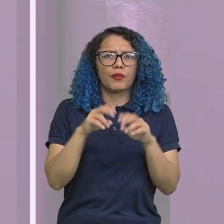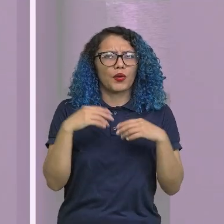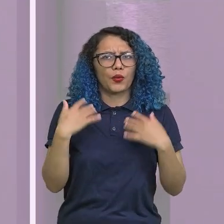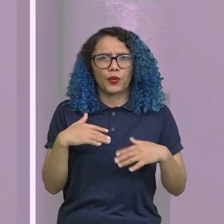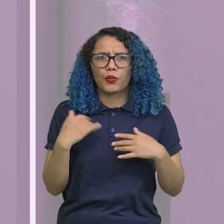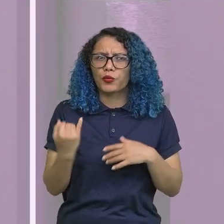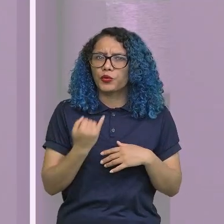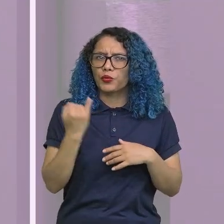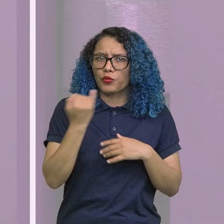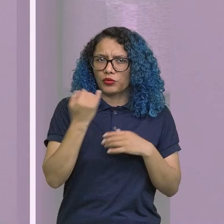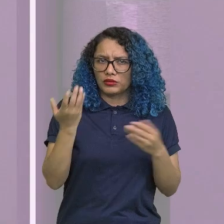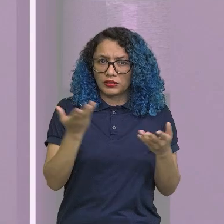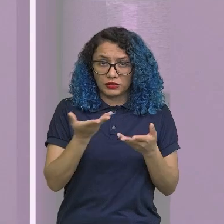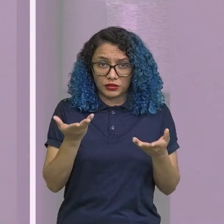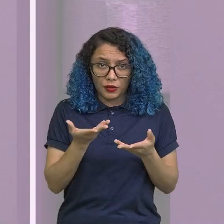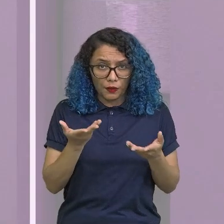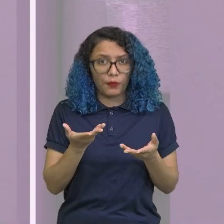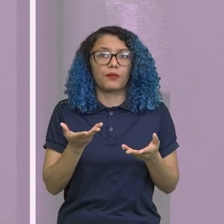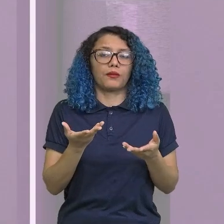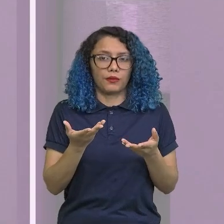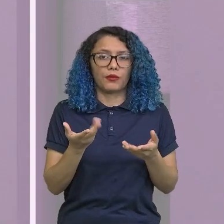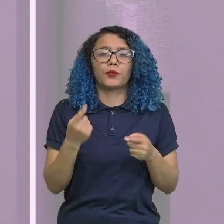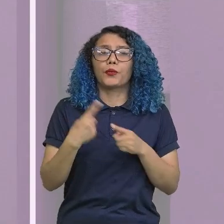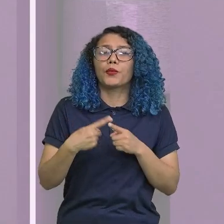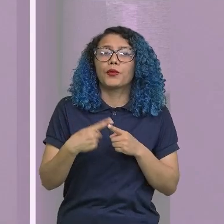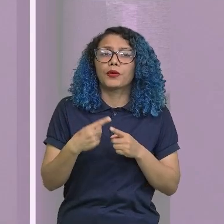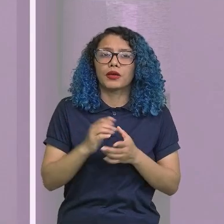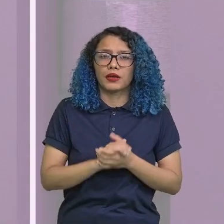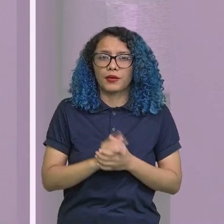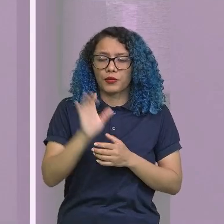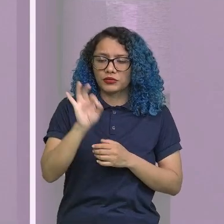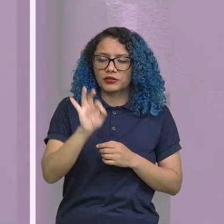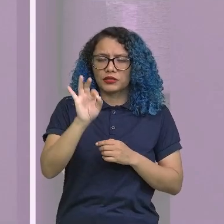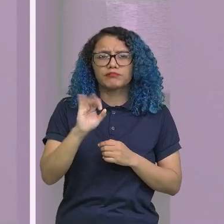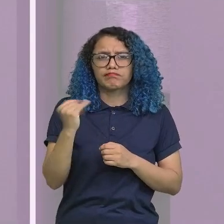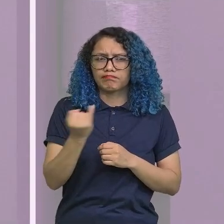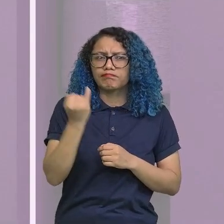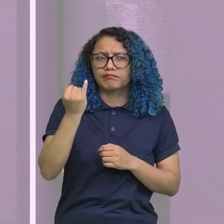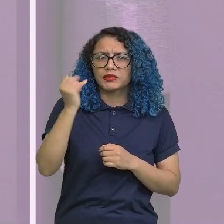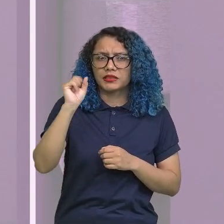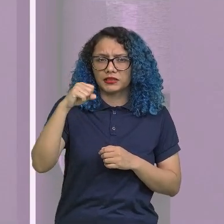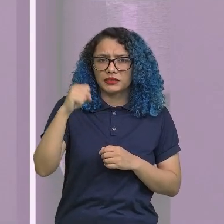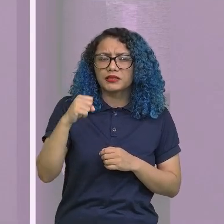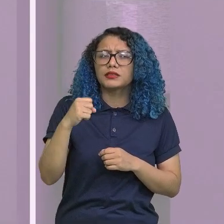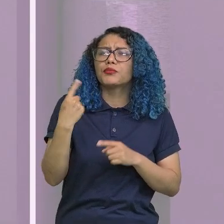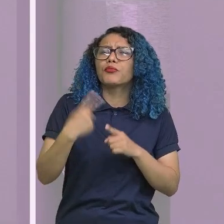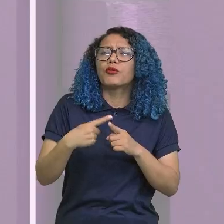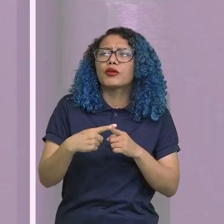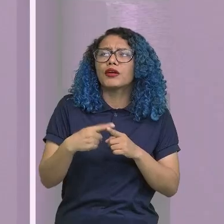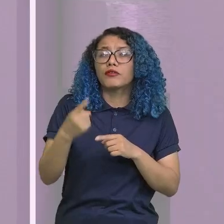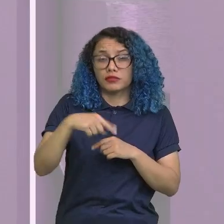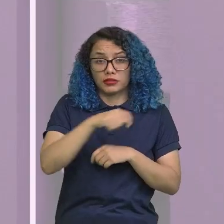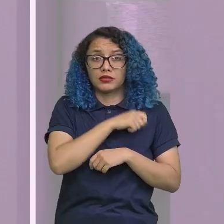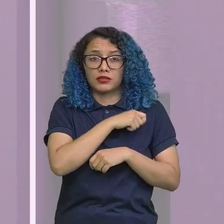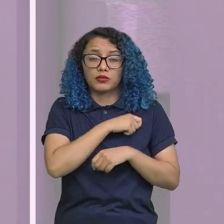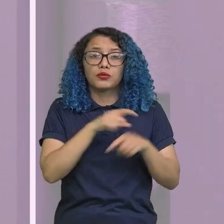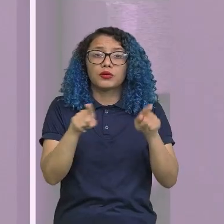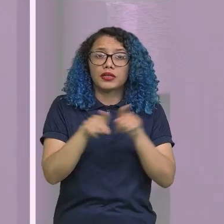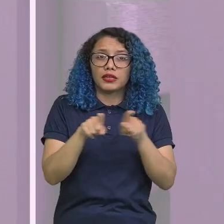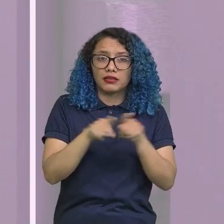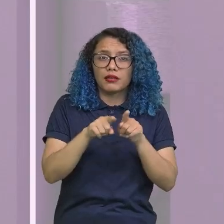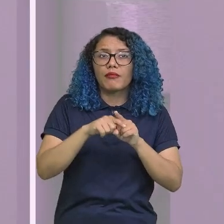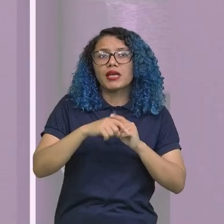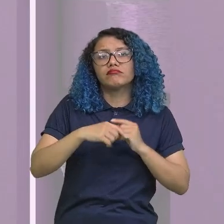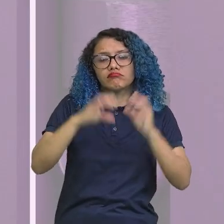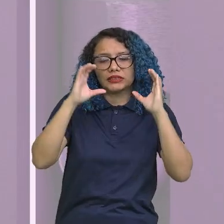e importante, porque eu sempre costumo dizer, porcentagem é importante não somente porque você é aluno, mas porque você também é um